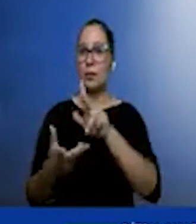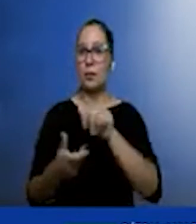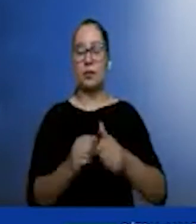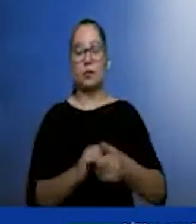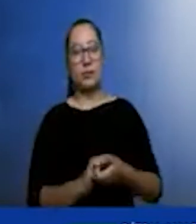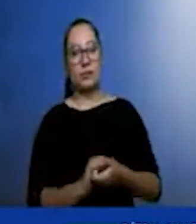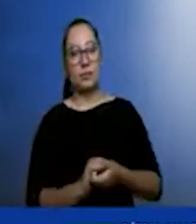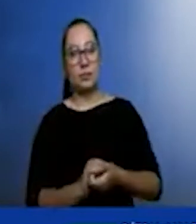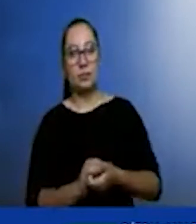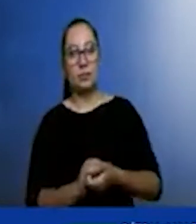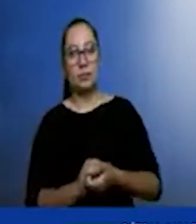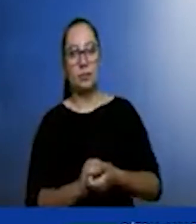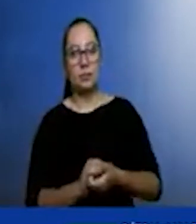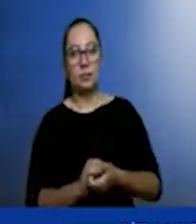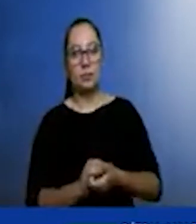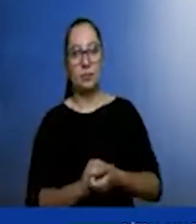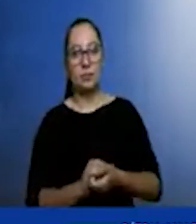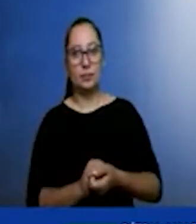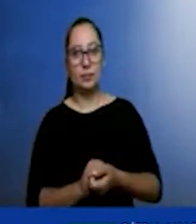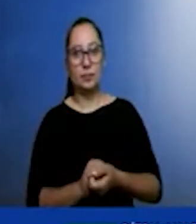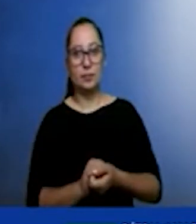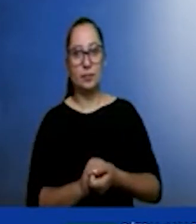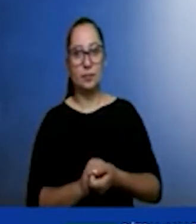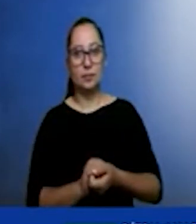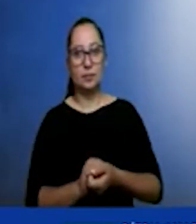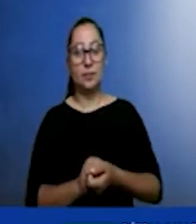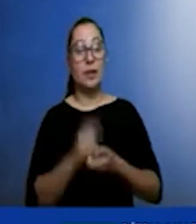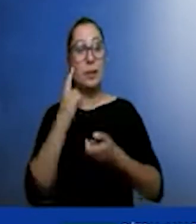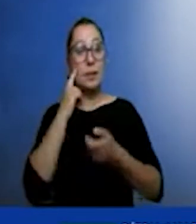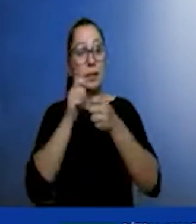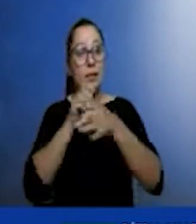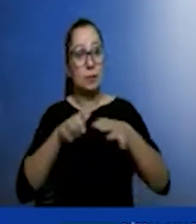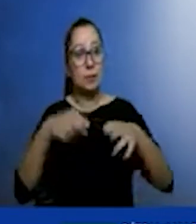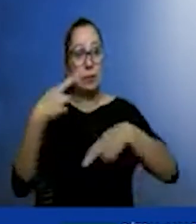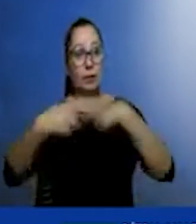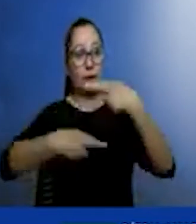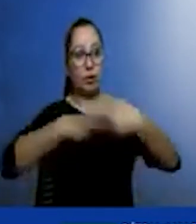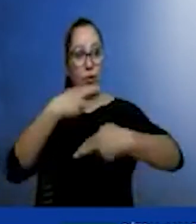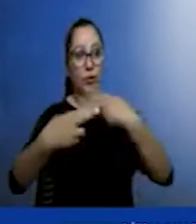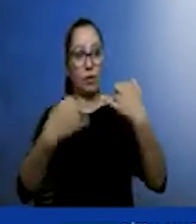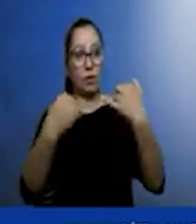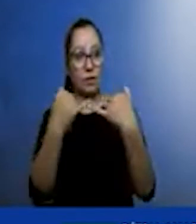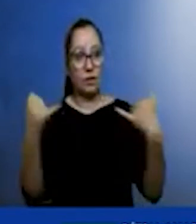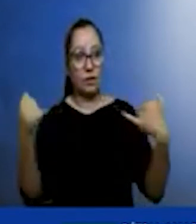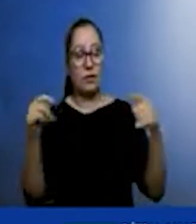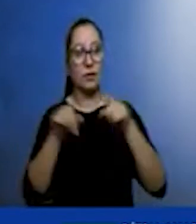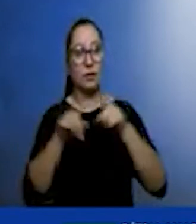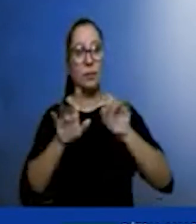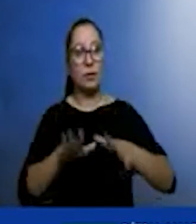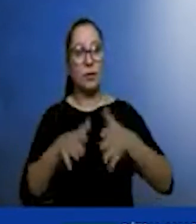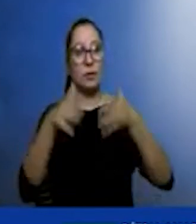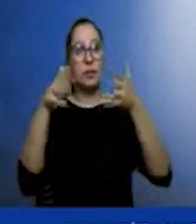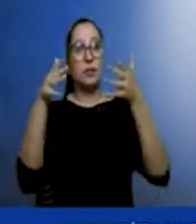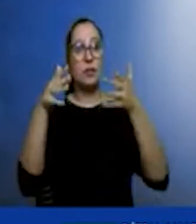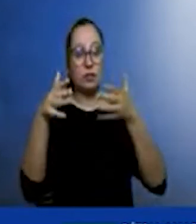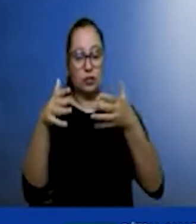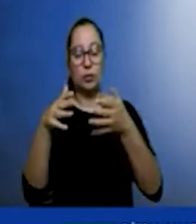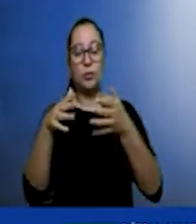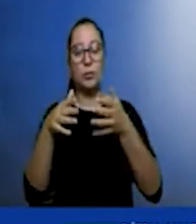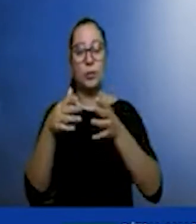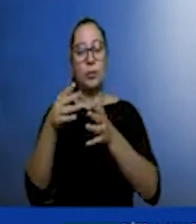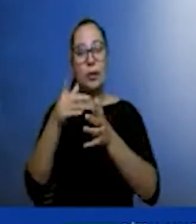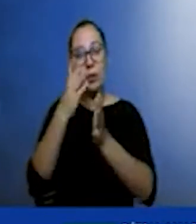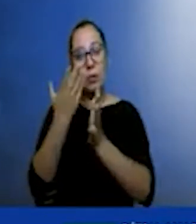muito em expansão de renováveis, desestímulo para combustíveis fósseis, mas a gente